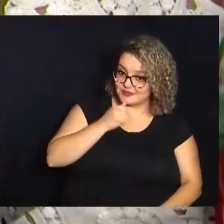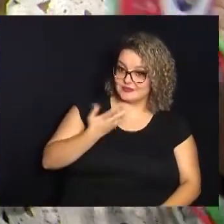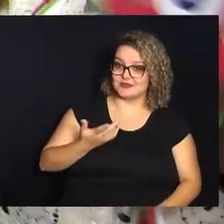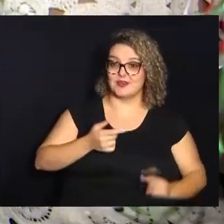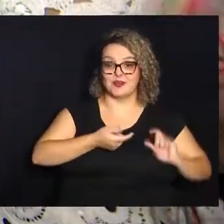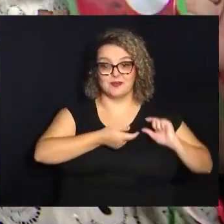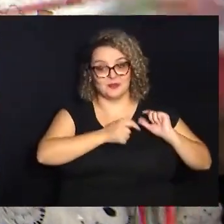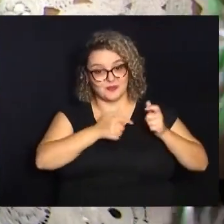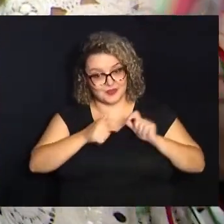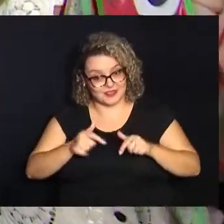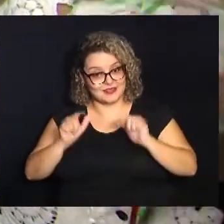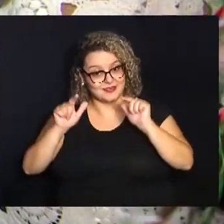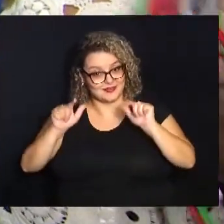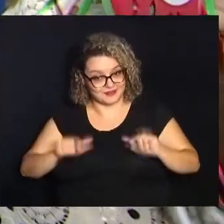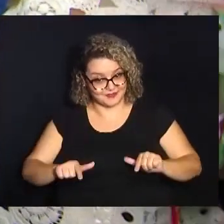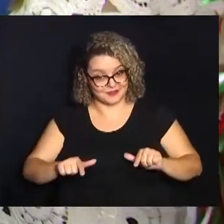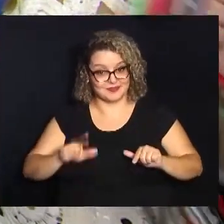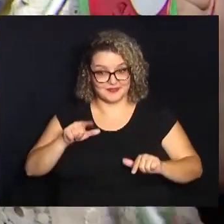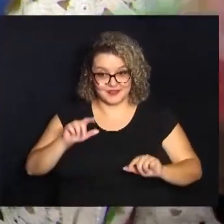muita música italiana.